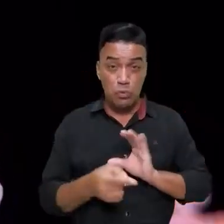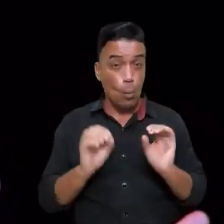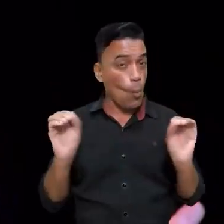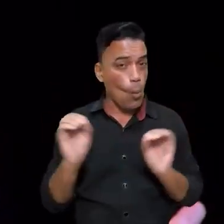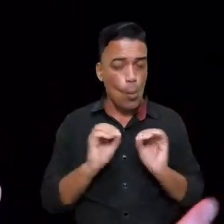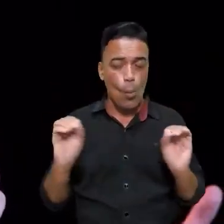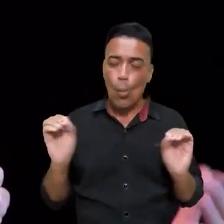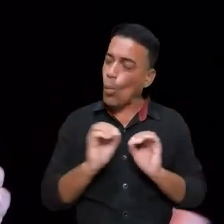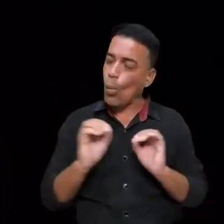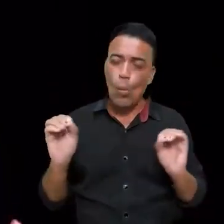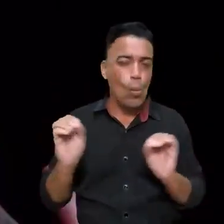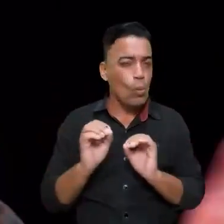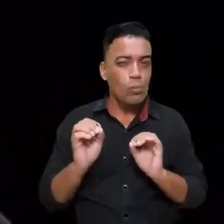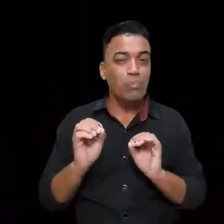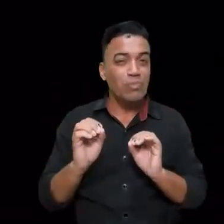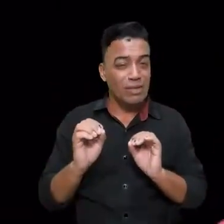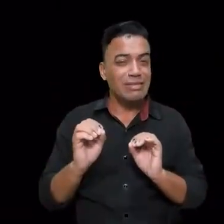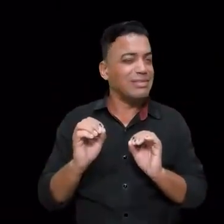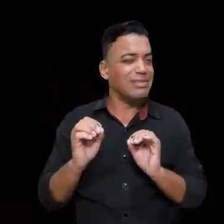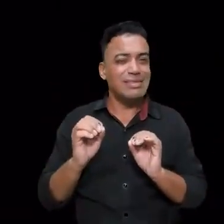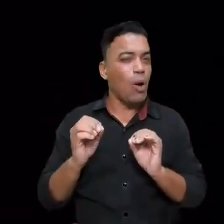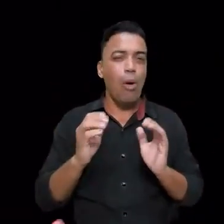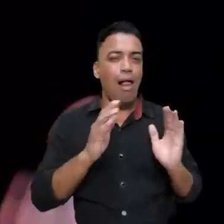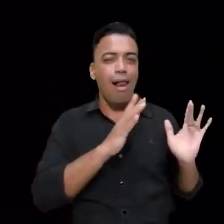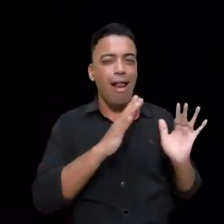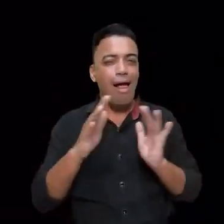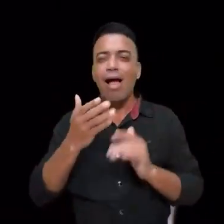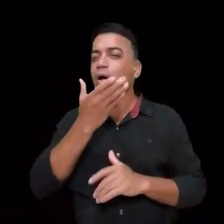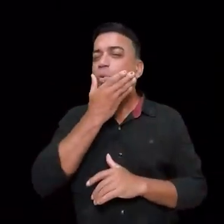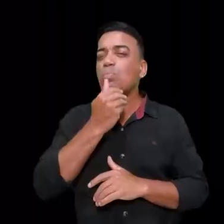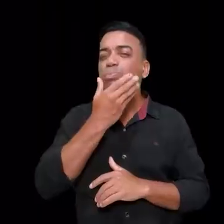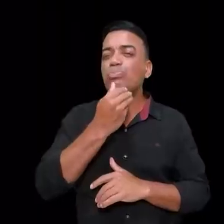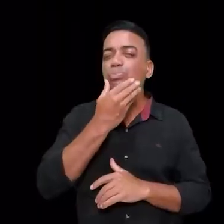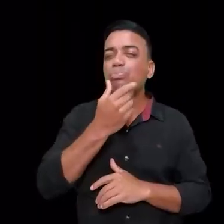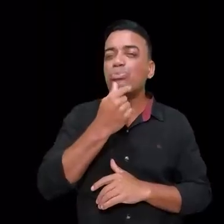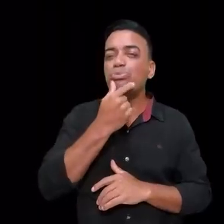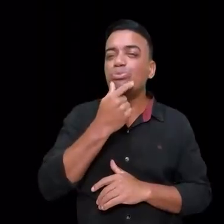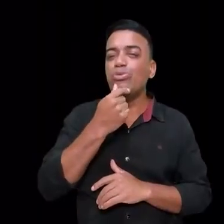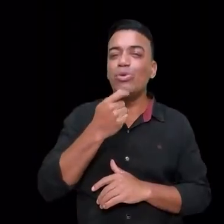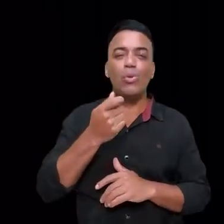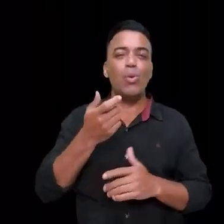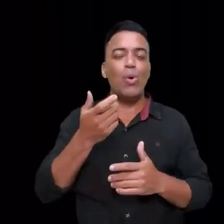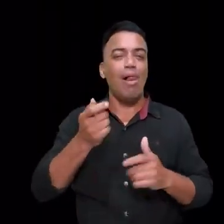nenhuma profundidade naquele que estava guiando esses lugares, né? Havia um moleque, um menino